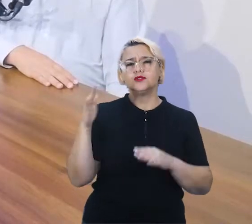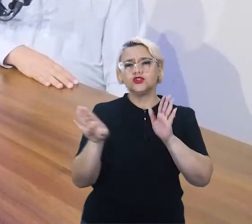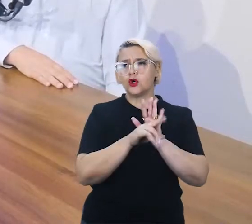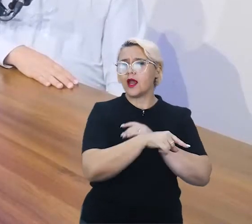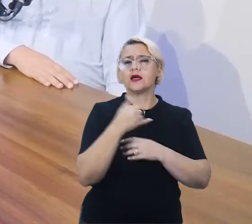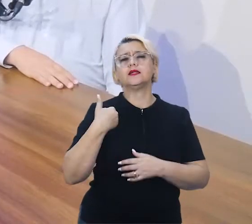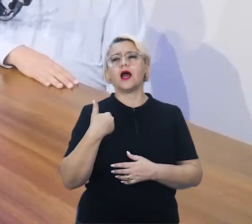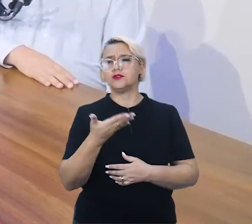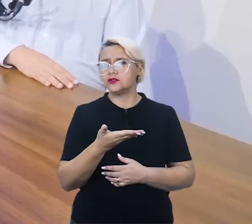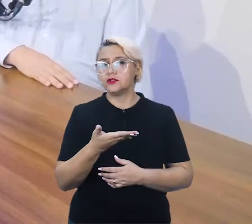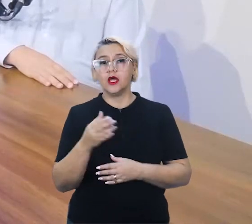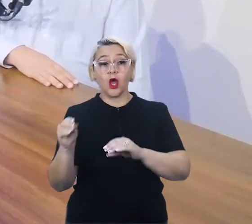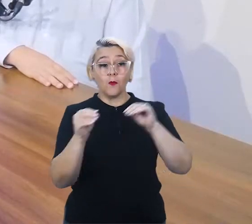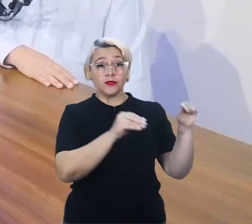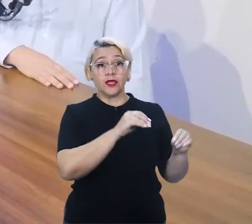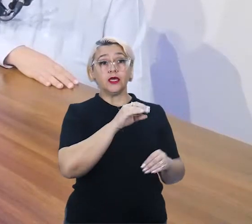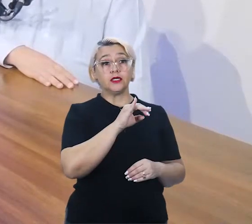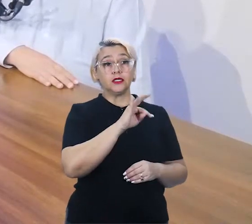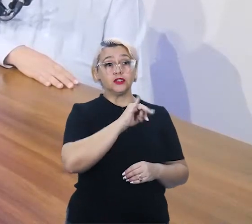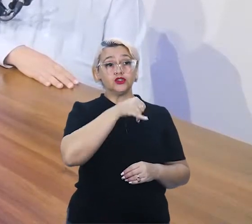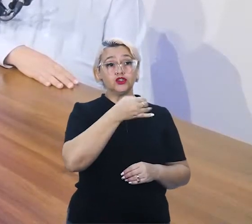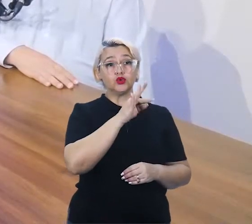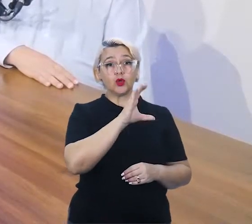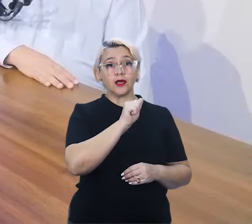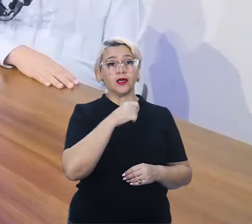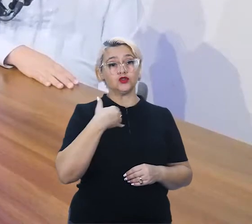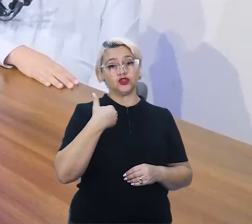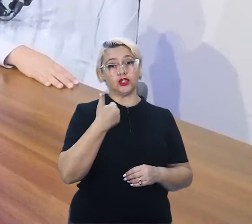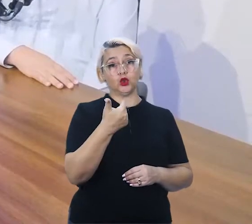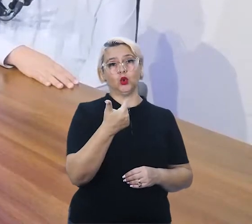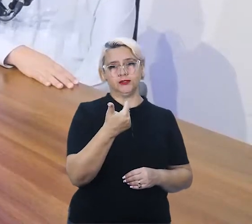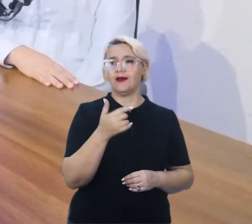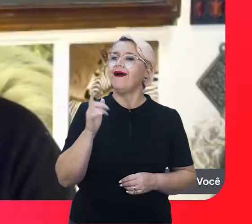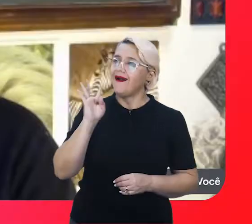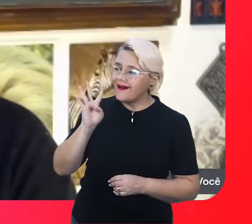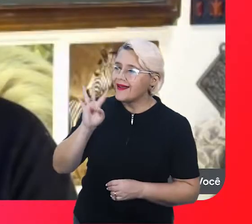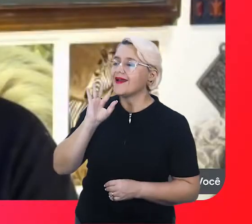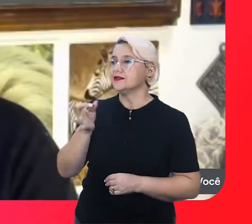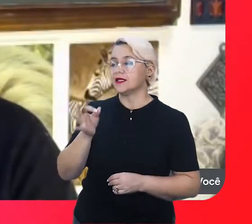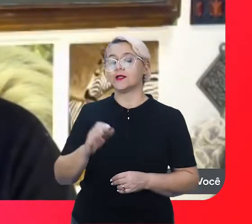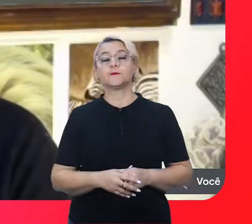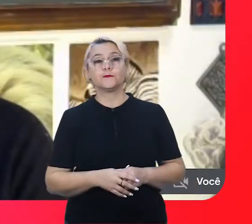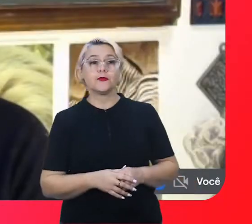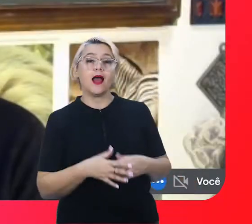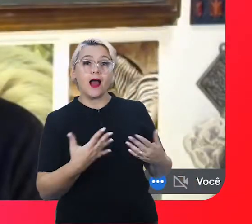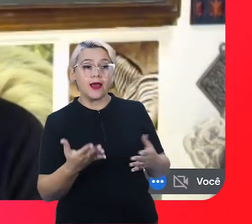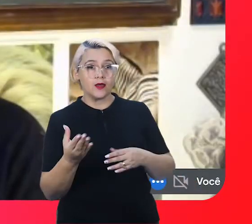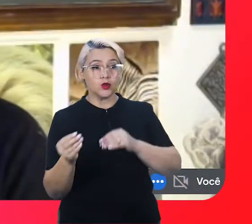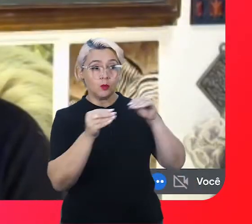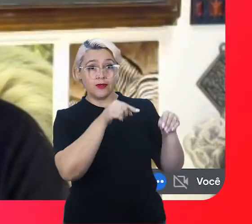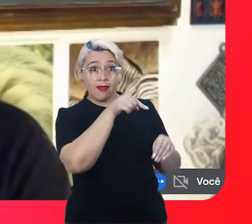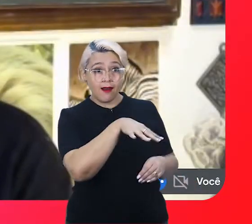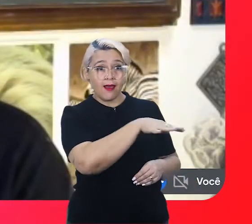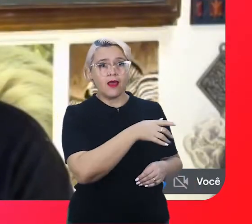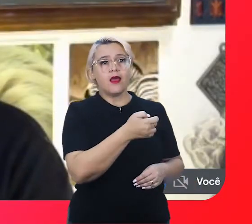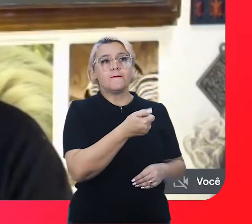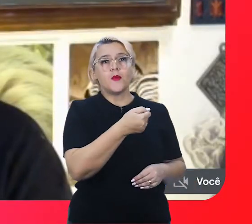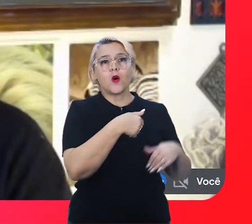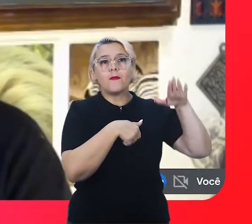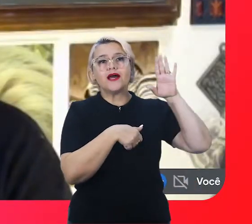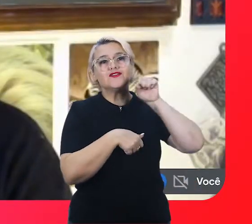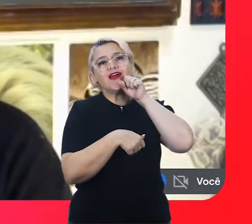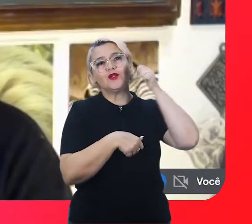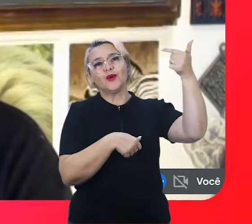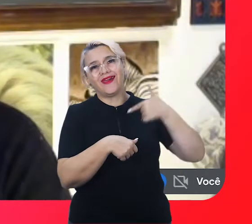anos? Eu mudei para Tijuca com 12 anos. Ah, legal. Certo. E aí eles eram um pouco mais velhos do